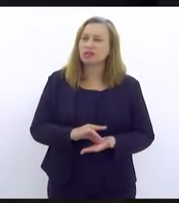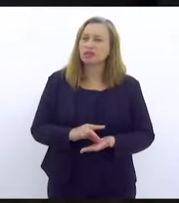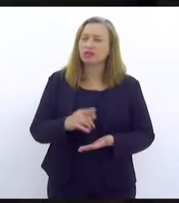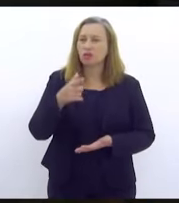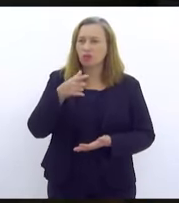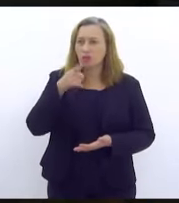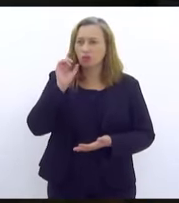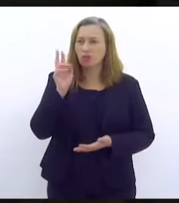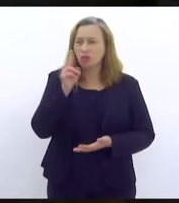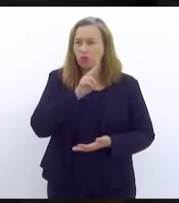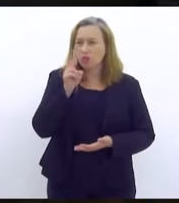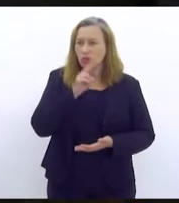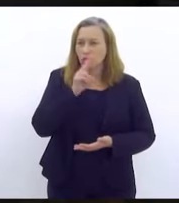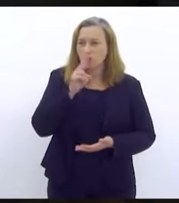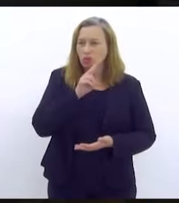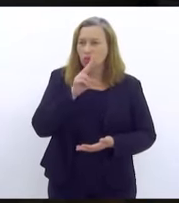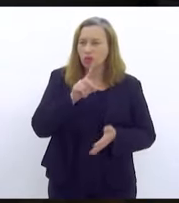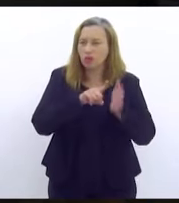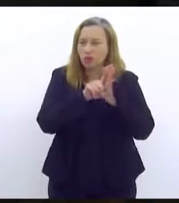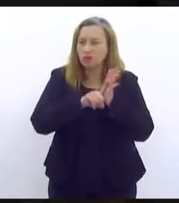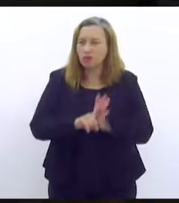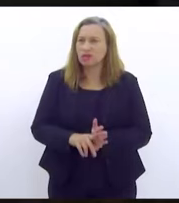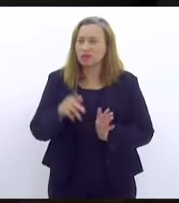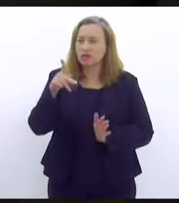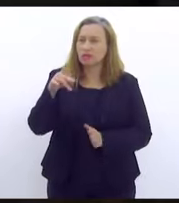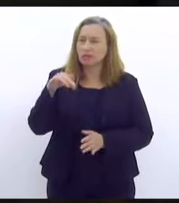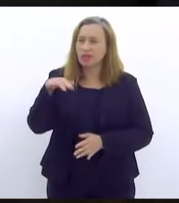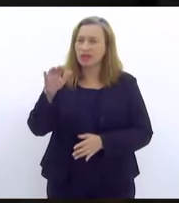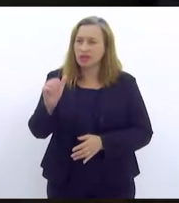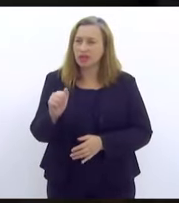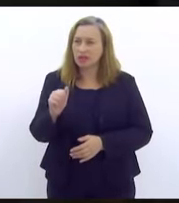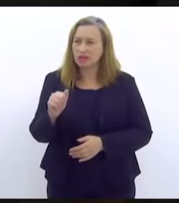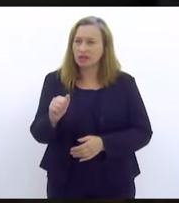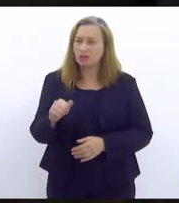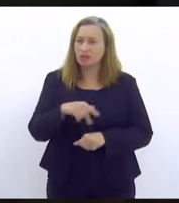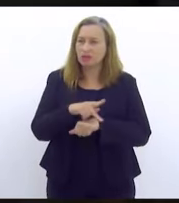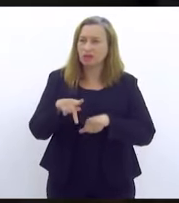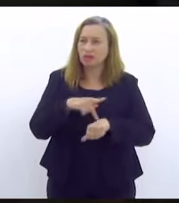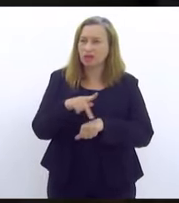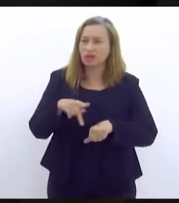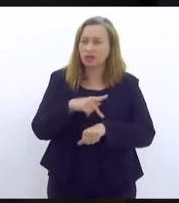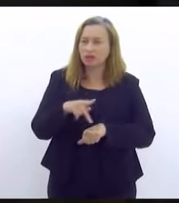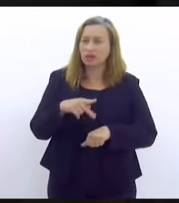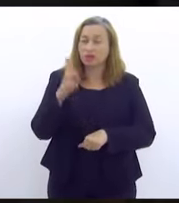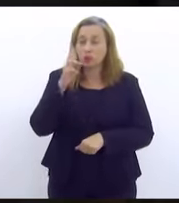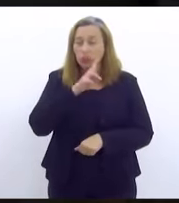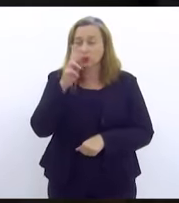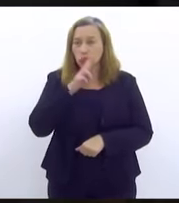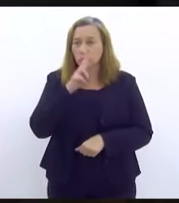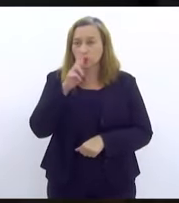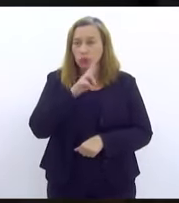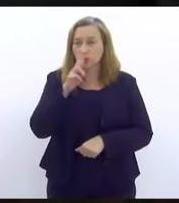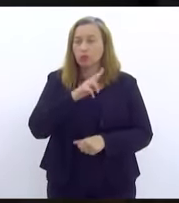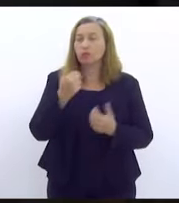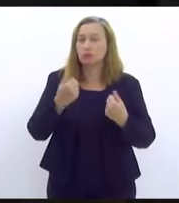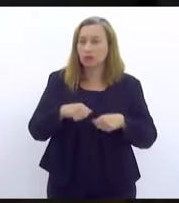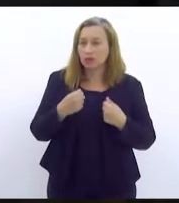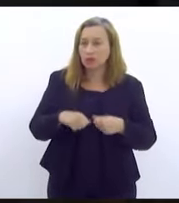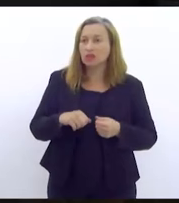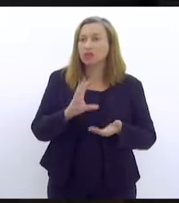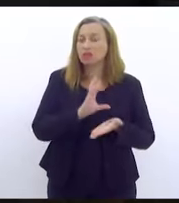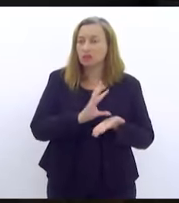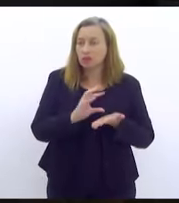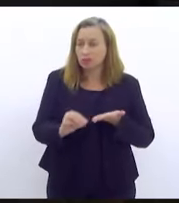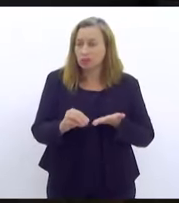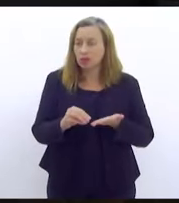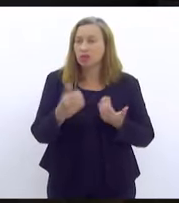ontem urgente a revisão das penas, da pena mínima no nosso país. Urgentíssimo, precisa pautar isso